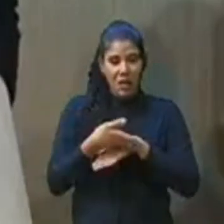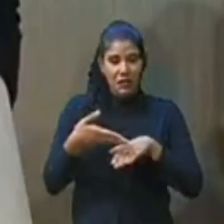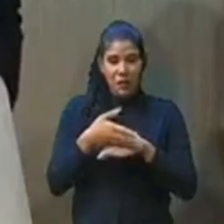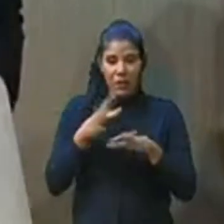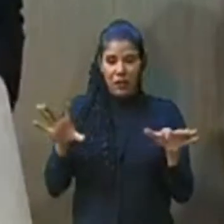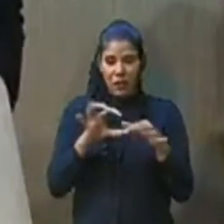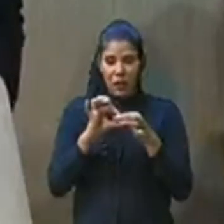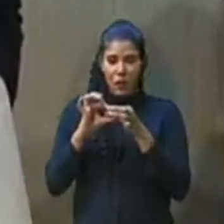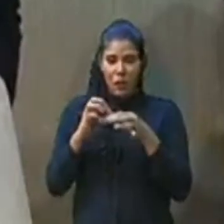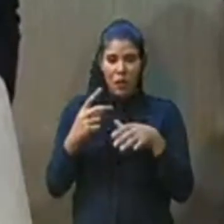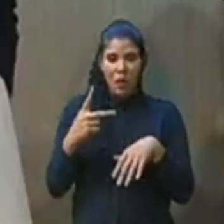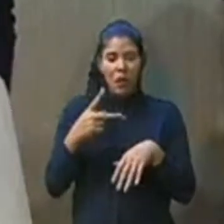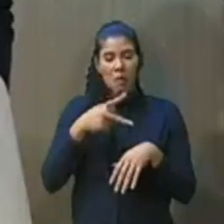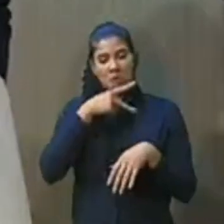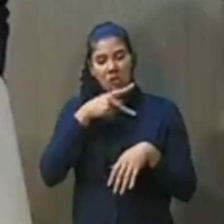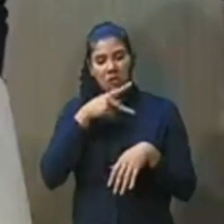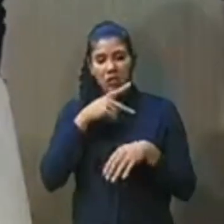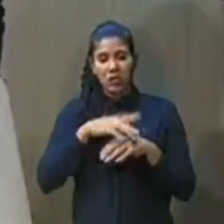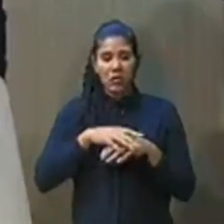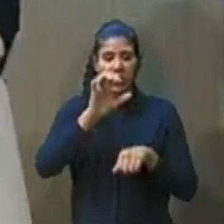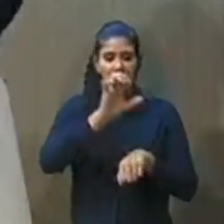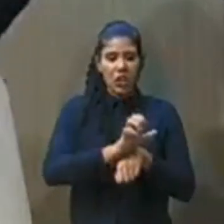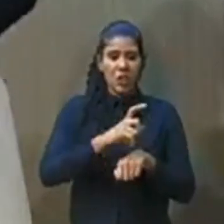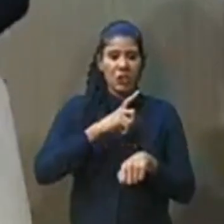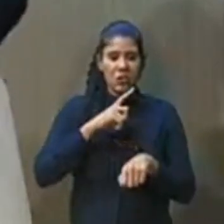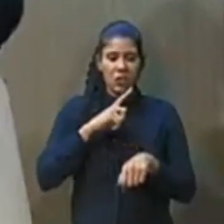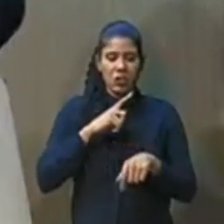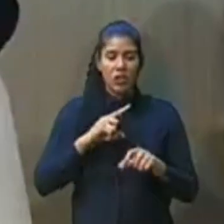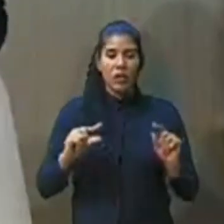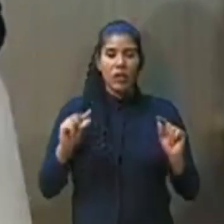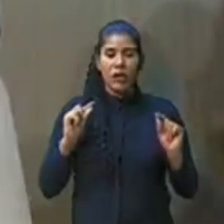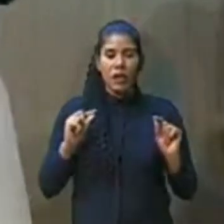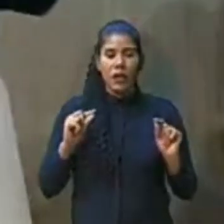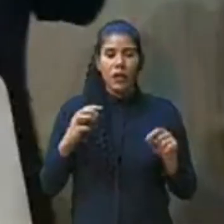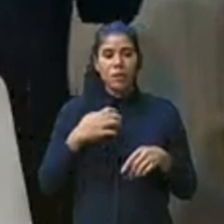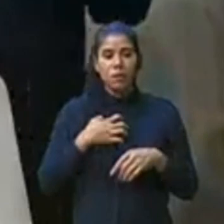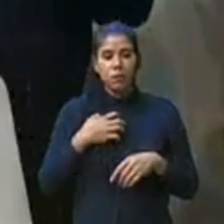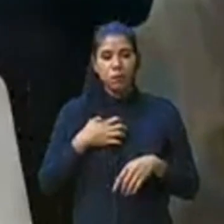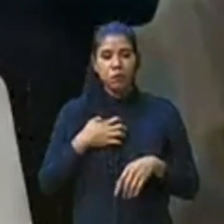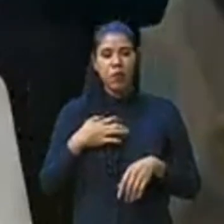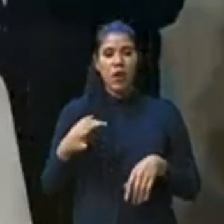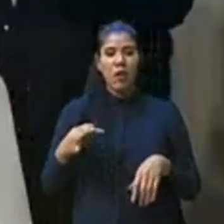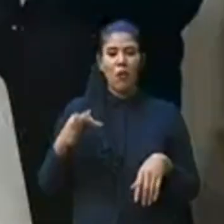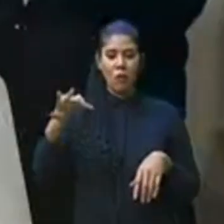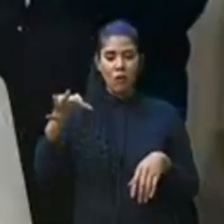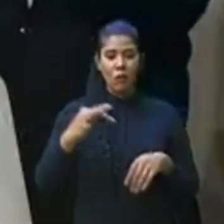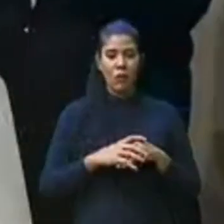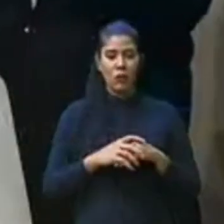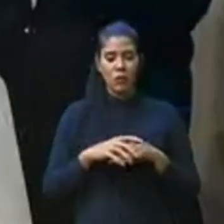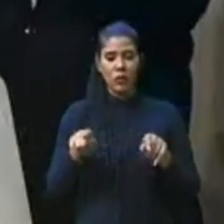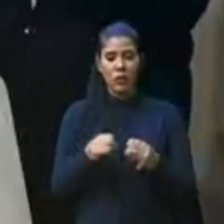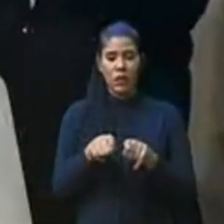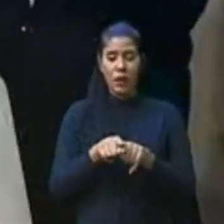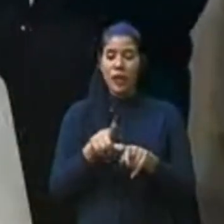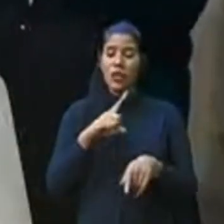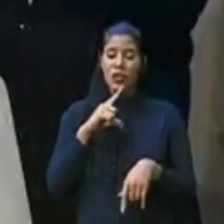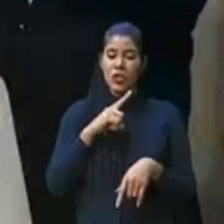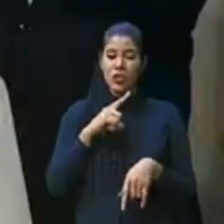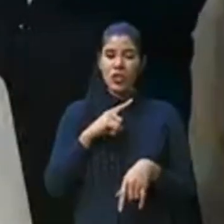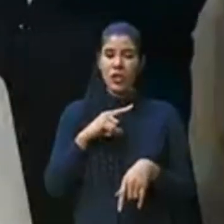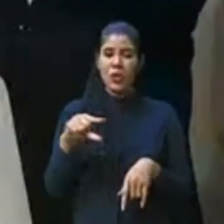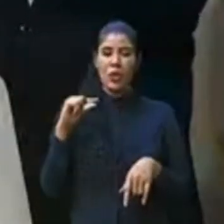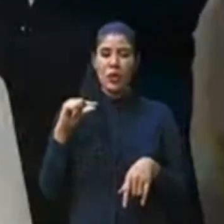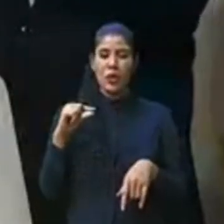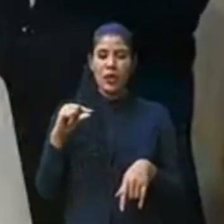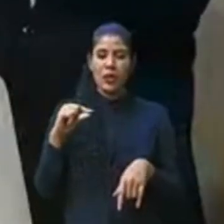coligação, de um Estado que tinha muita perspectiva, mas tinha muito mais esperança, como também tinha na sua bagagem